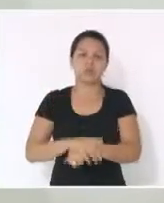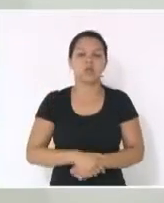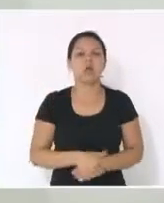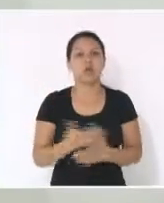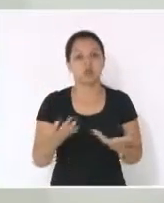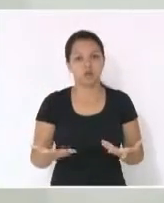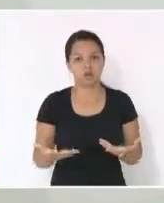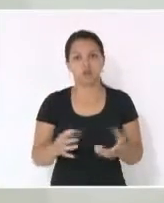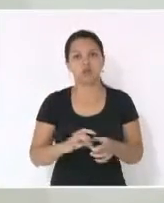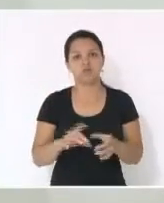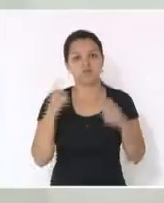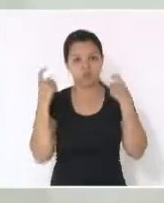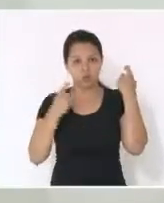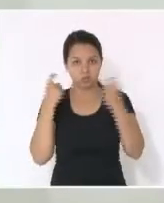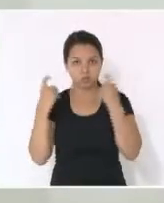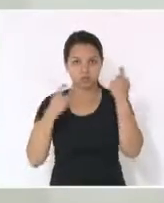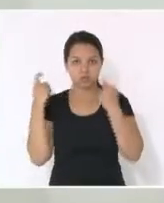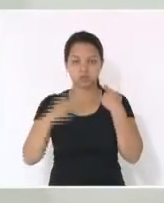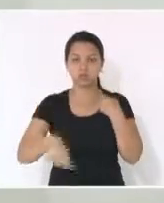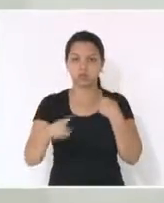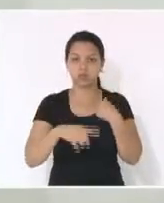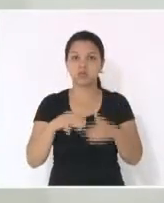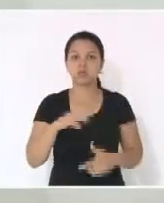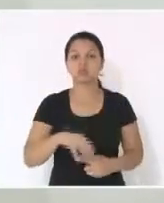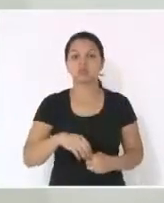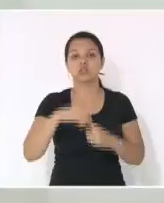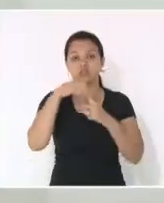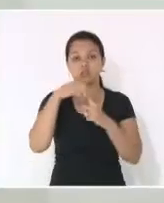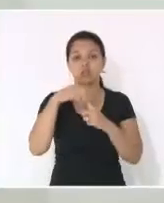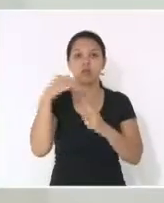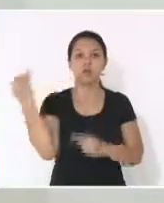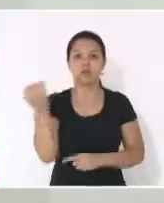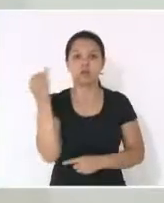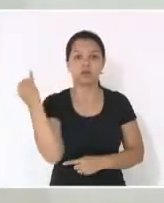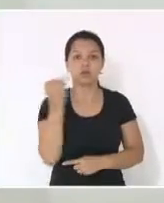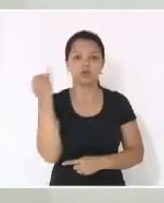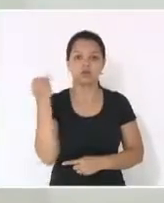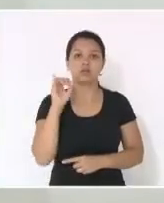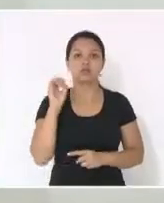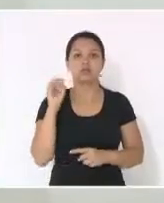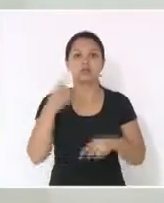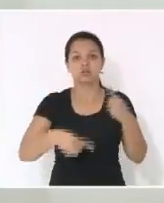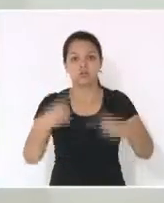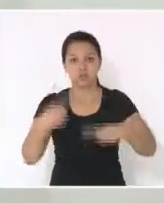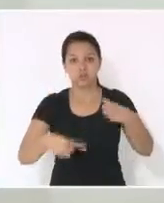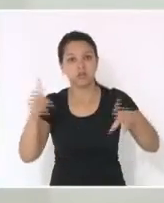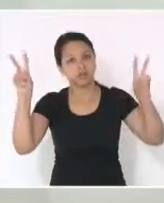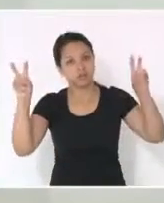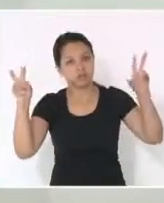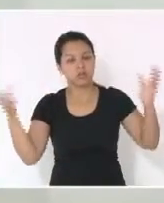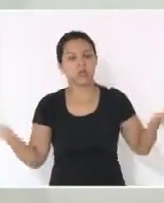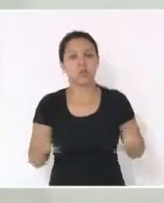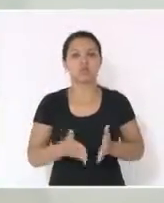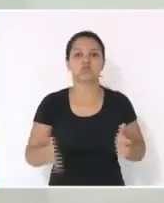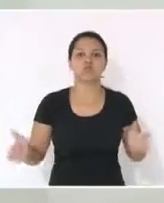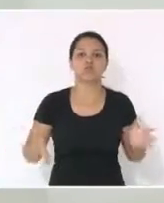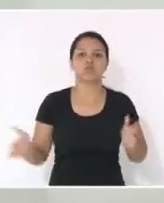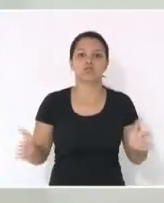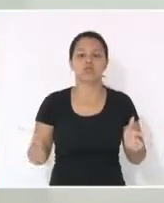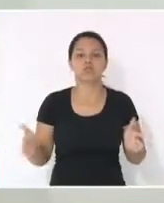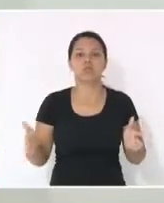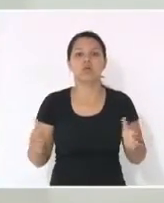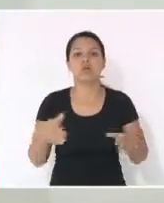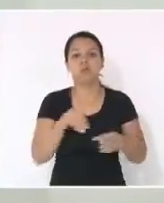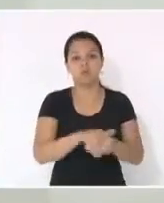e ressaltar a importância do debate do tema nesse momento que estamos vivendo um momento pré eleitoral mas